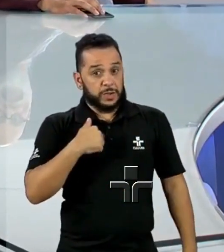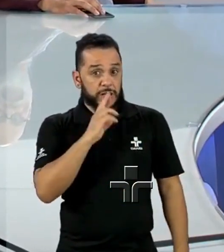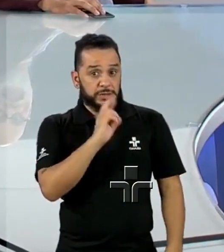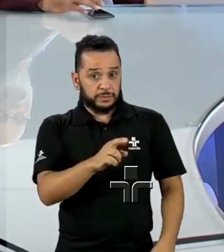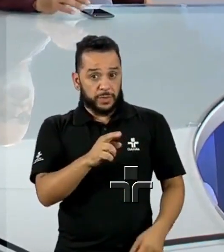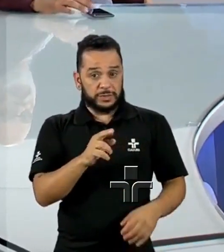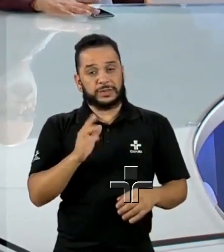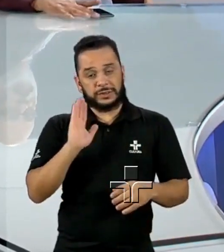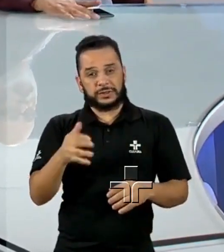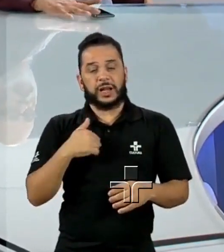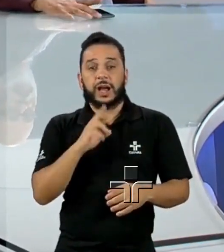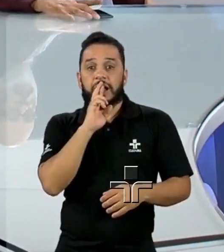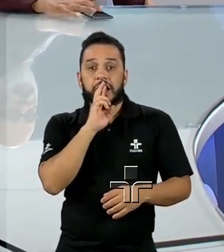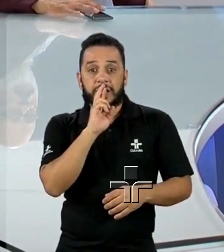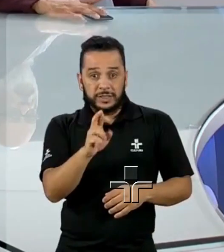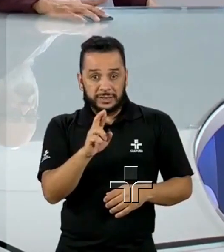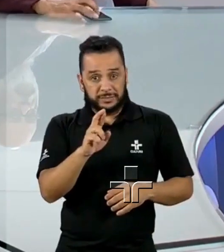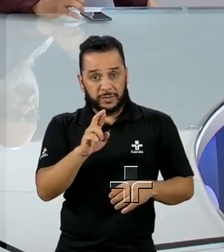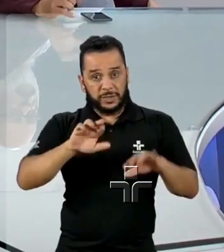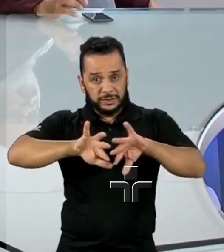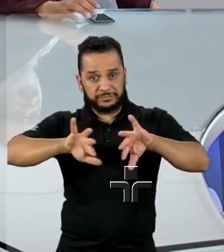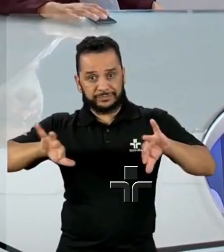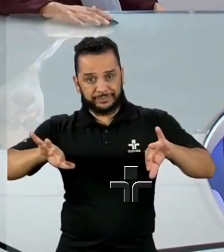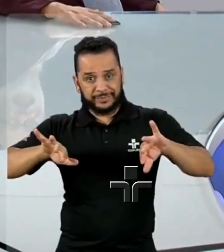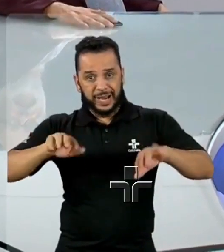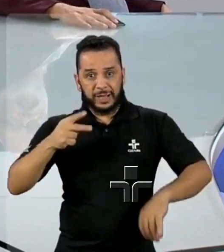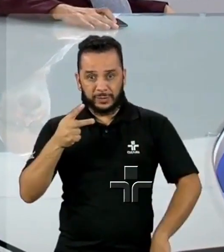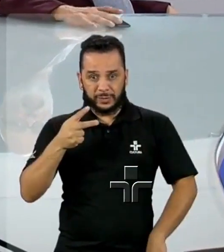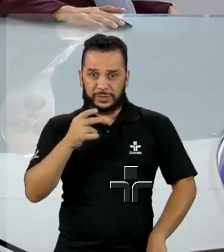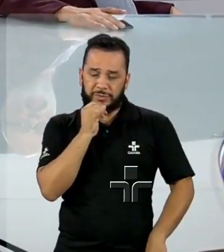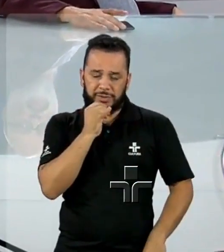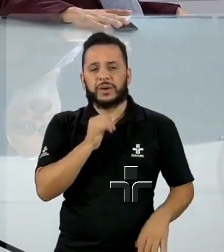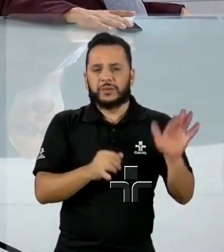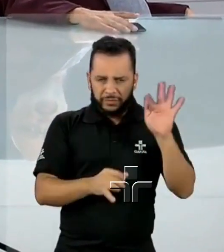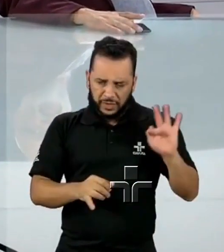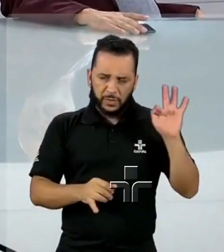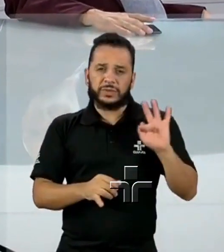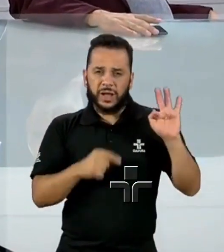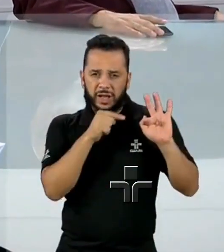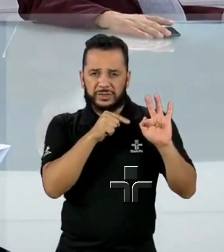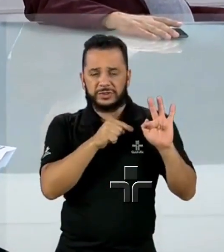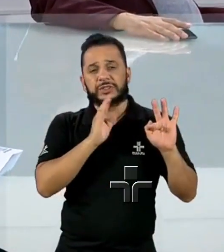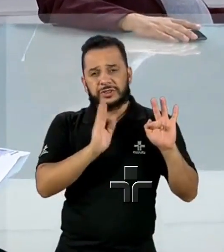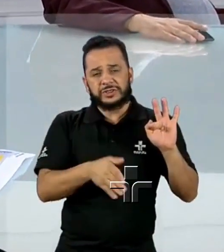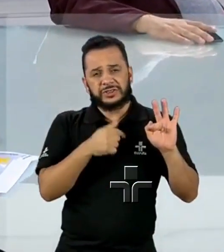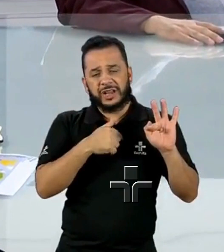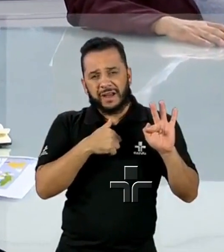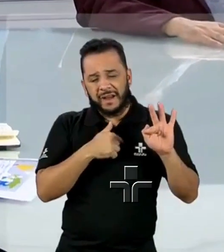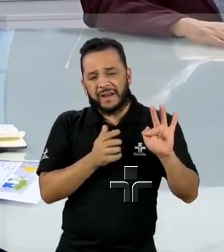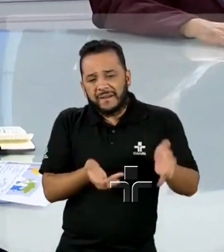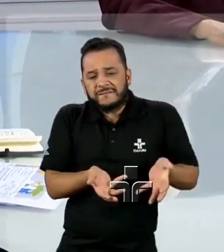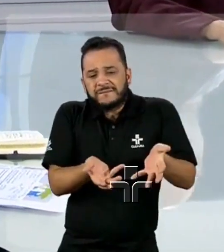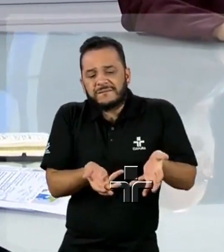duas aqui, porque a primeira, e que eu considero que a universidade já faz bem, é formar o